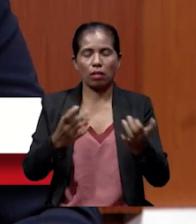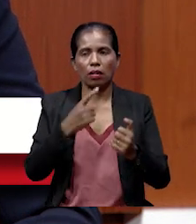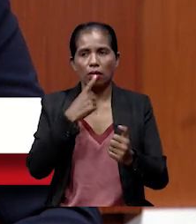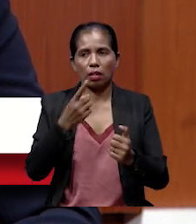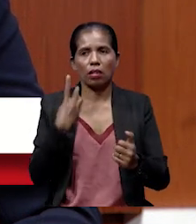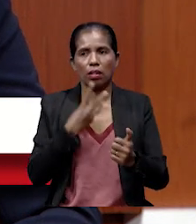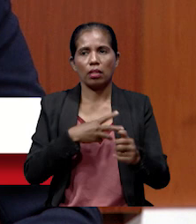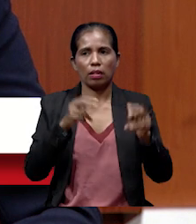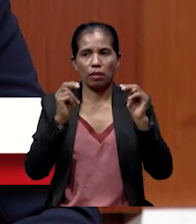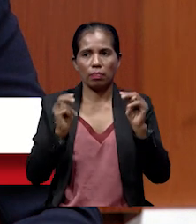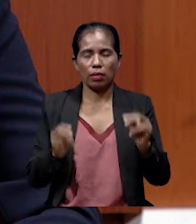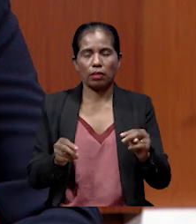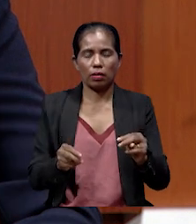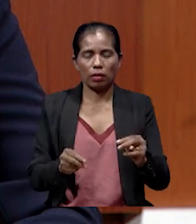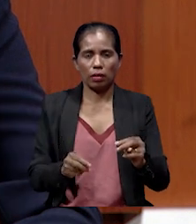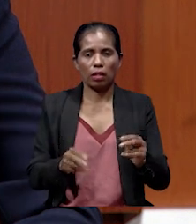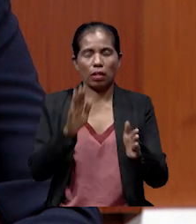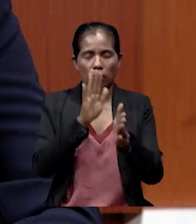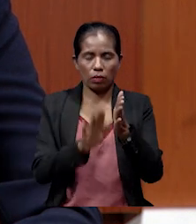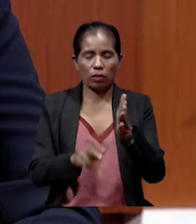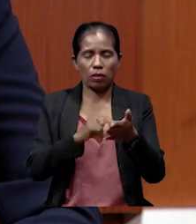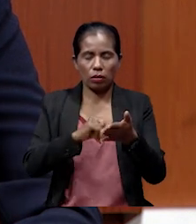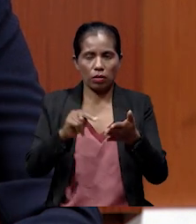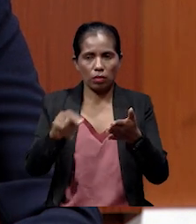ita precisa traduz números nebe ita começa